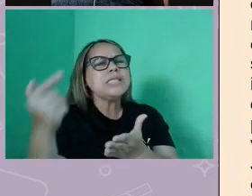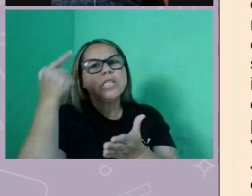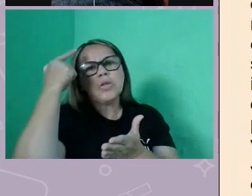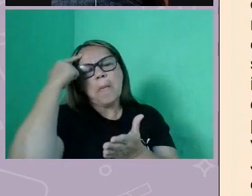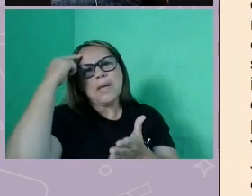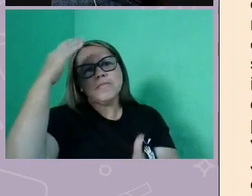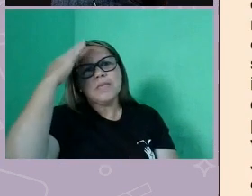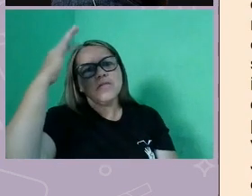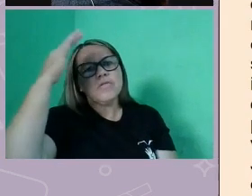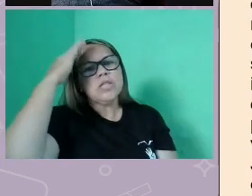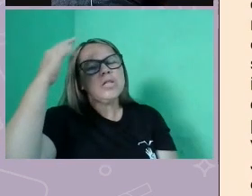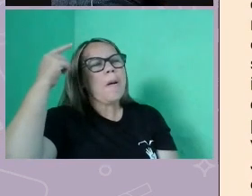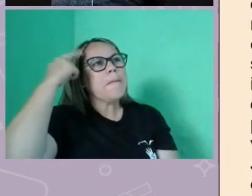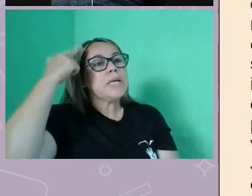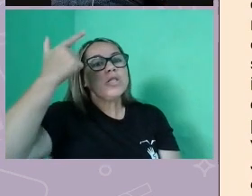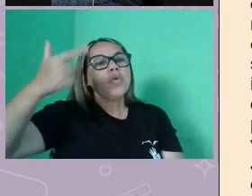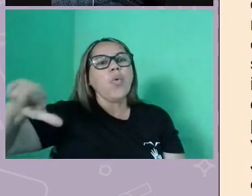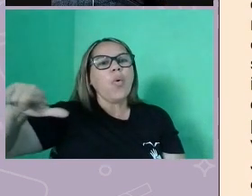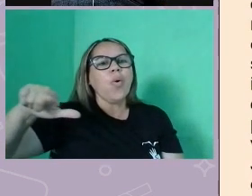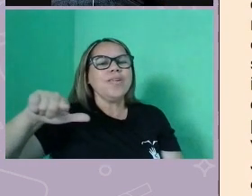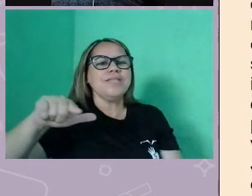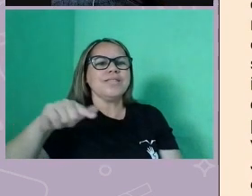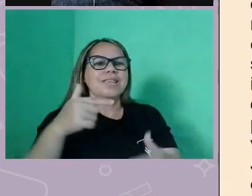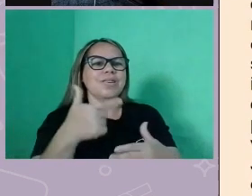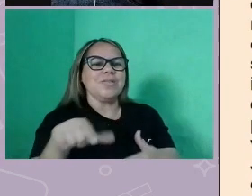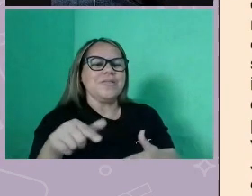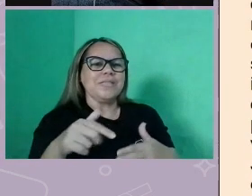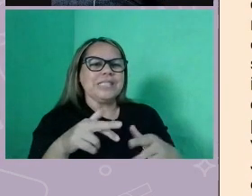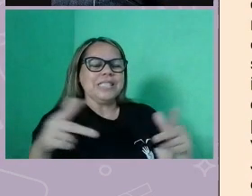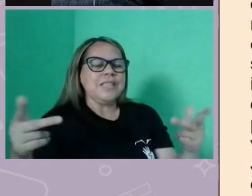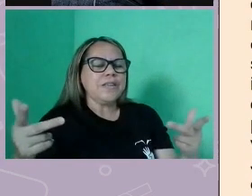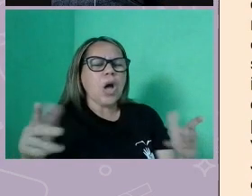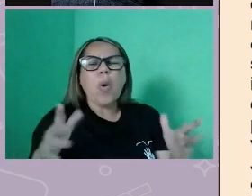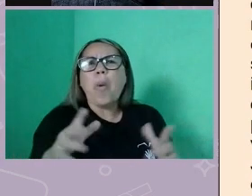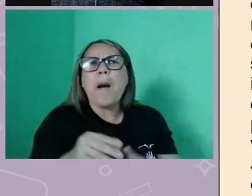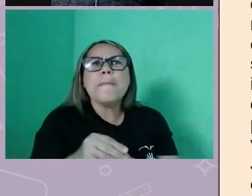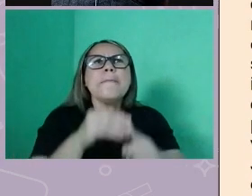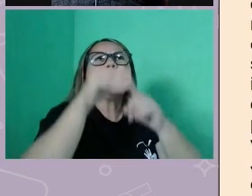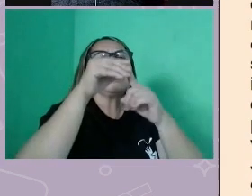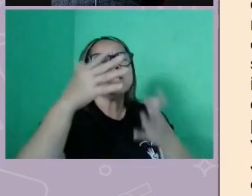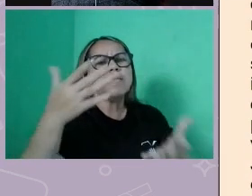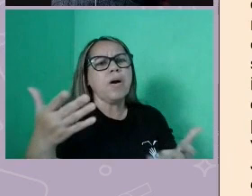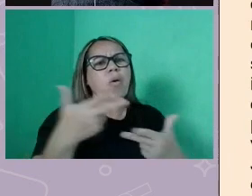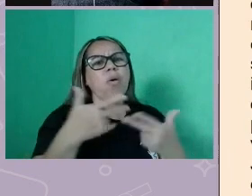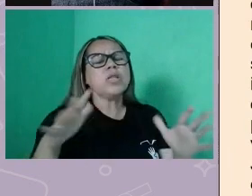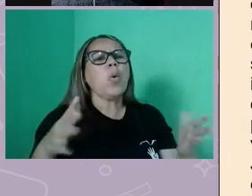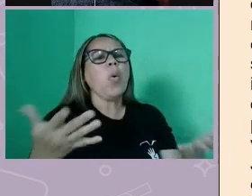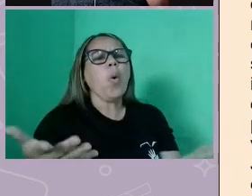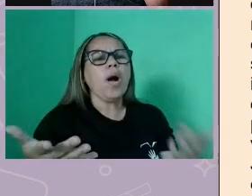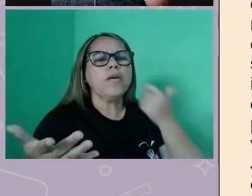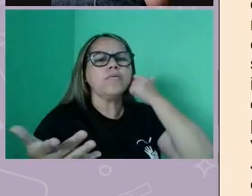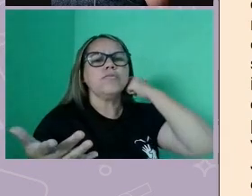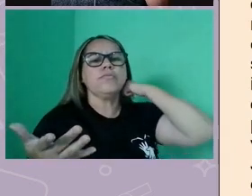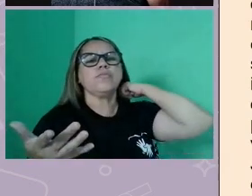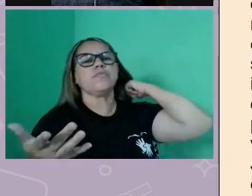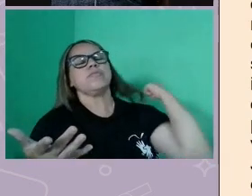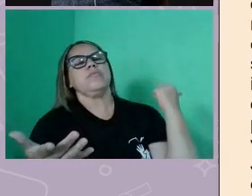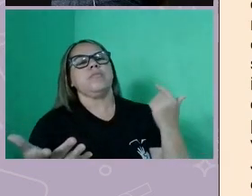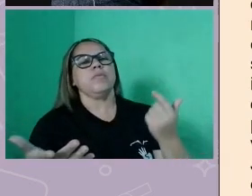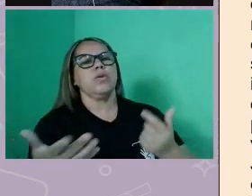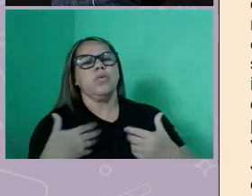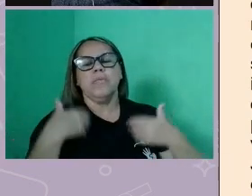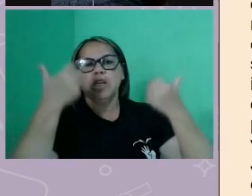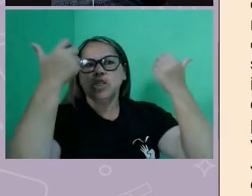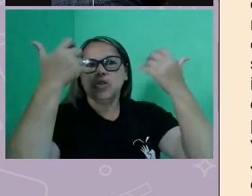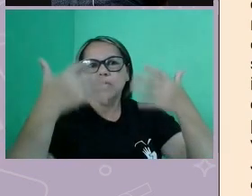eles estão pensando em outra coisa qual a principal coisa numa explicação que